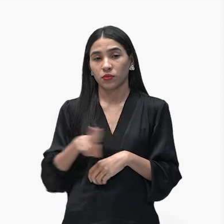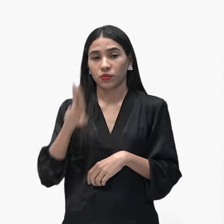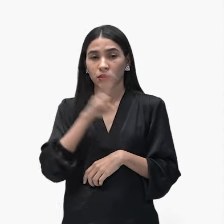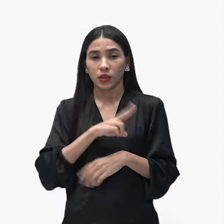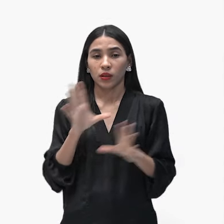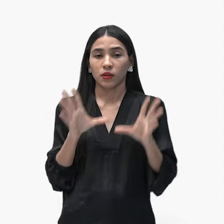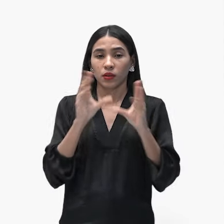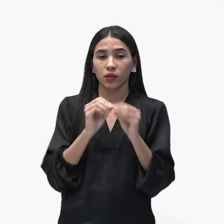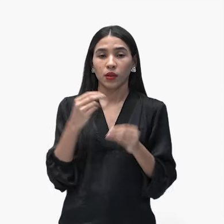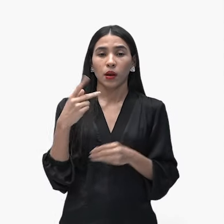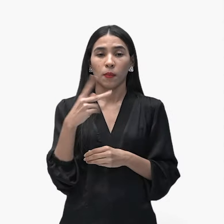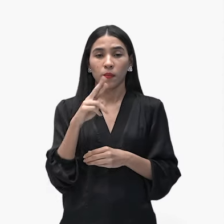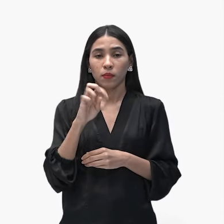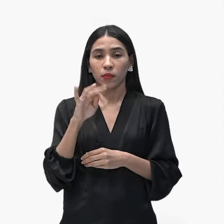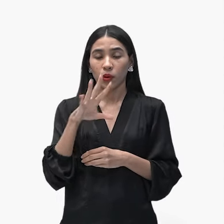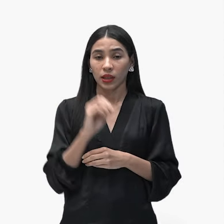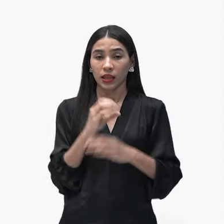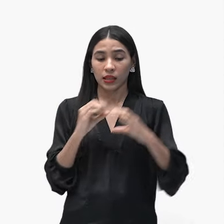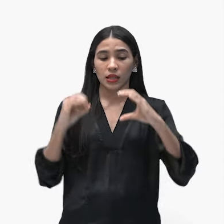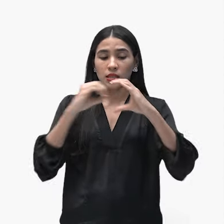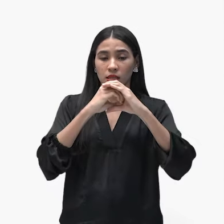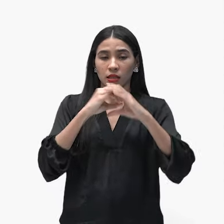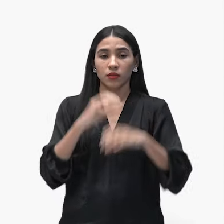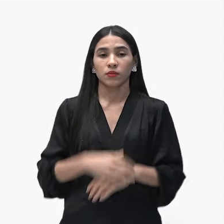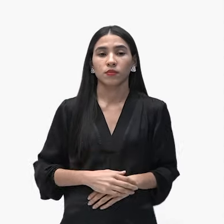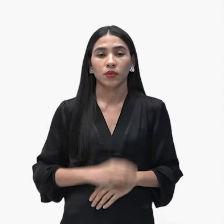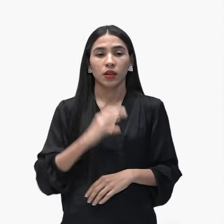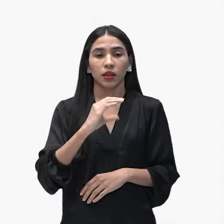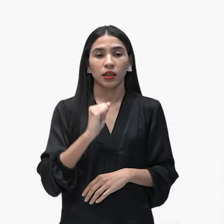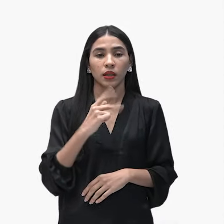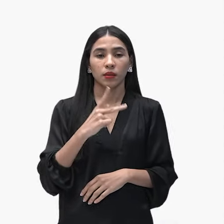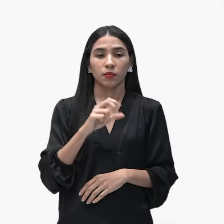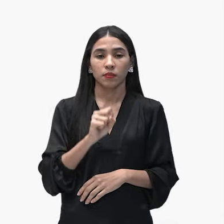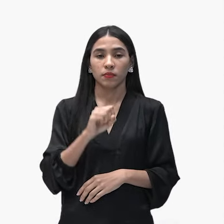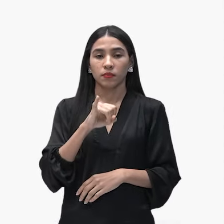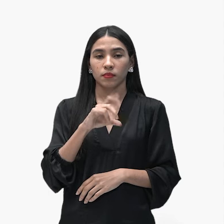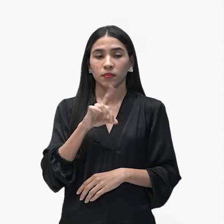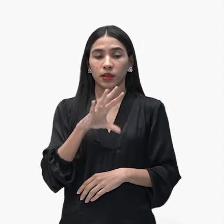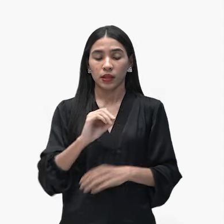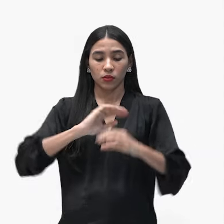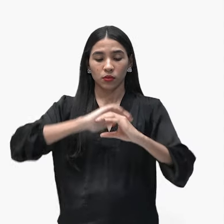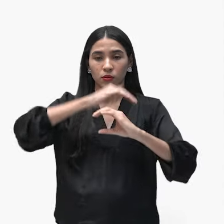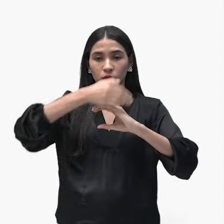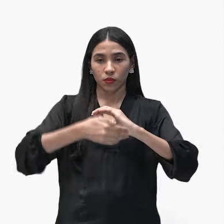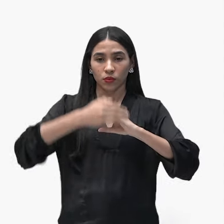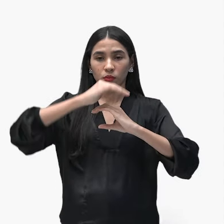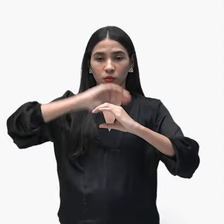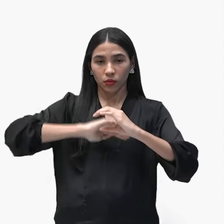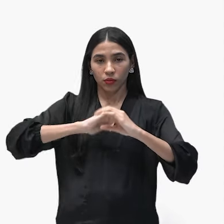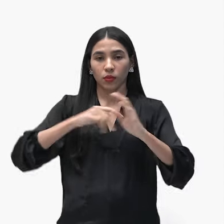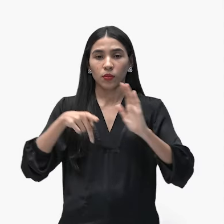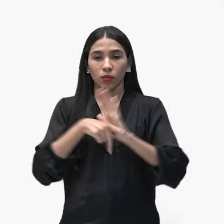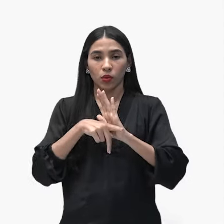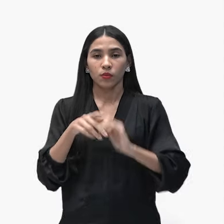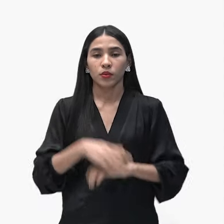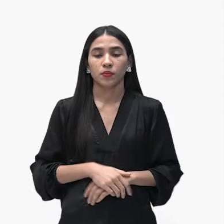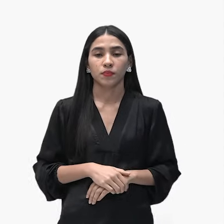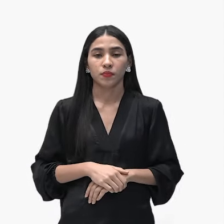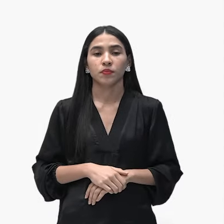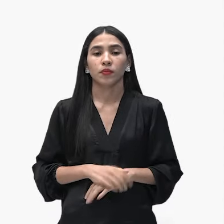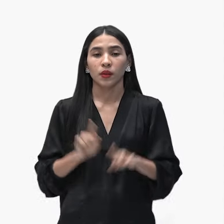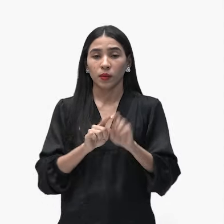proteínas na célula invadida. O capsídeo, que envolve o ácido nucleico viral e